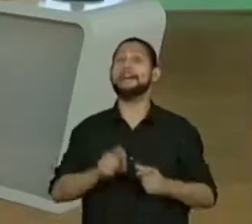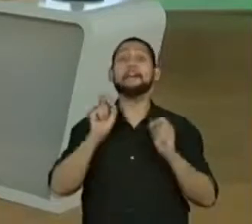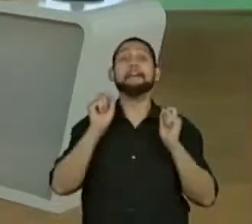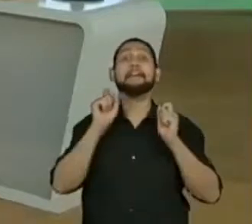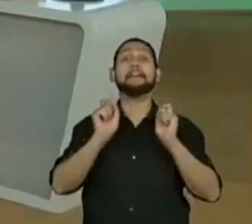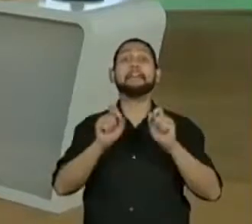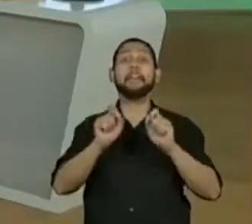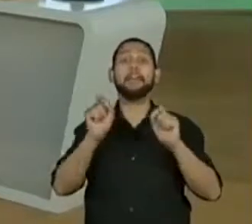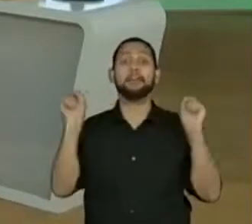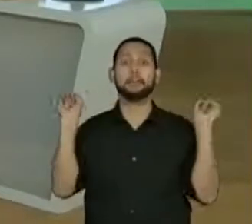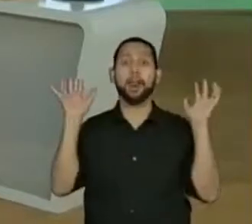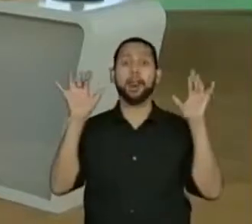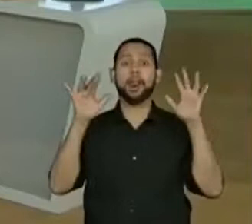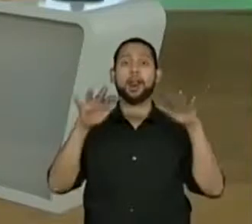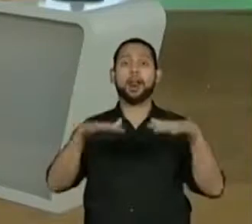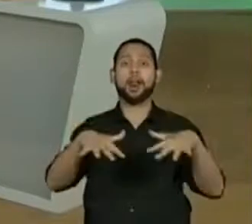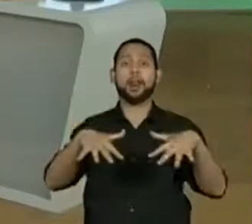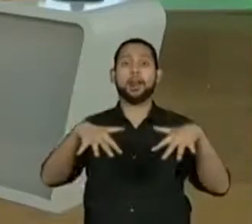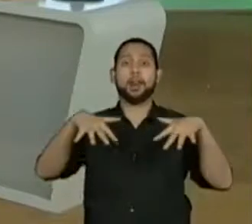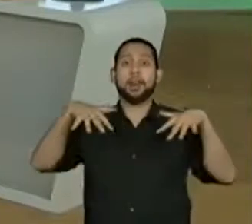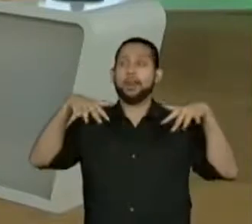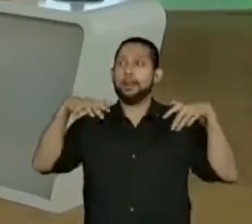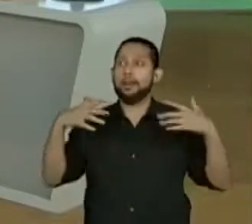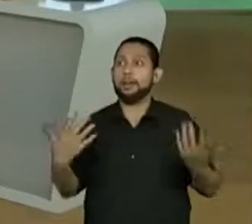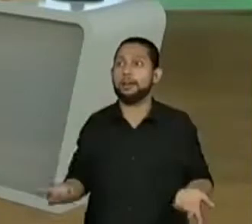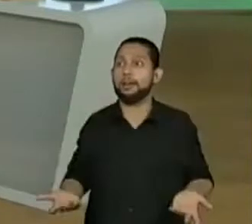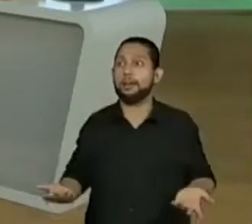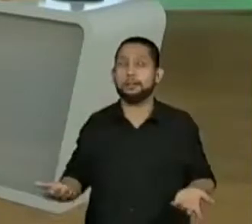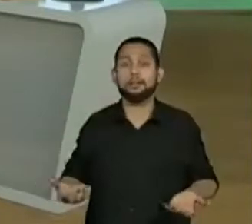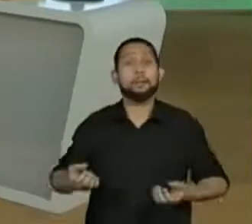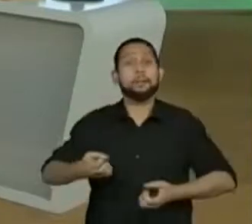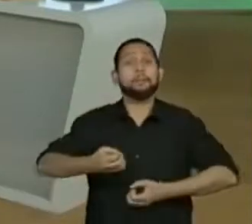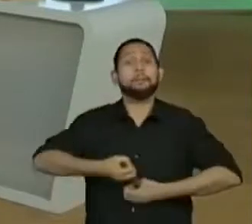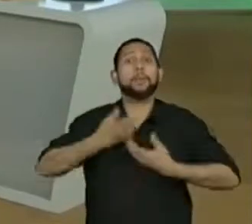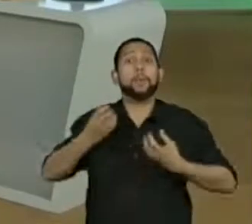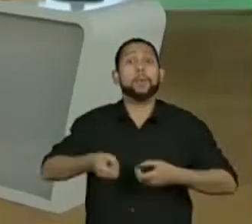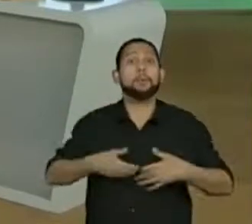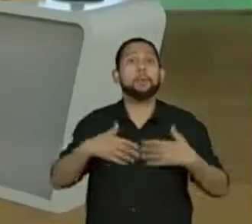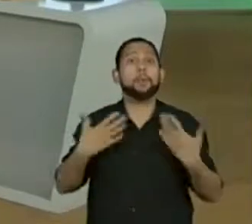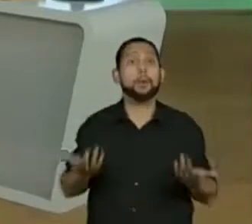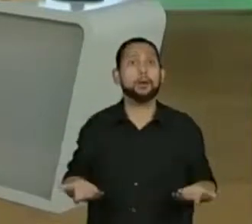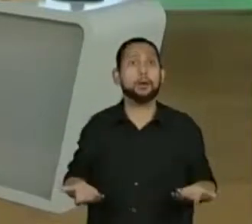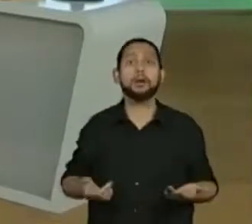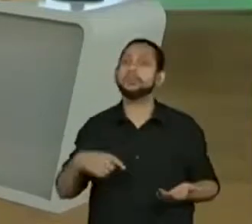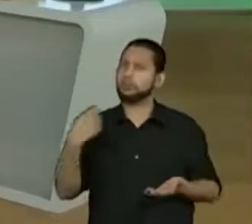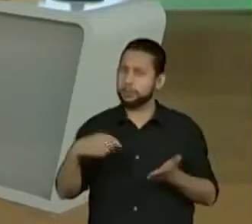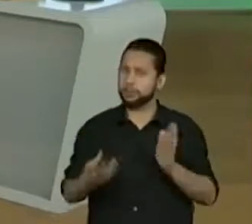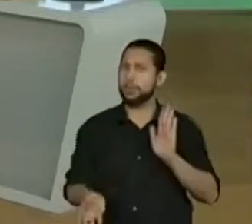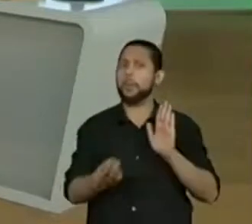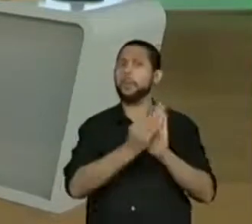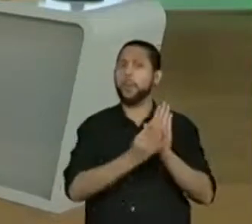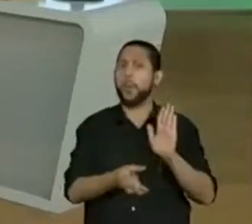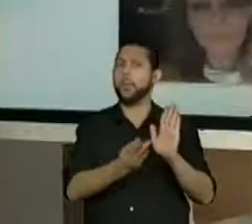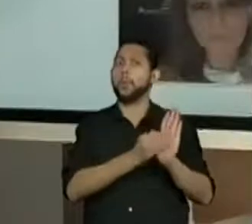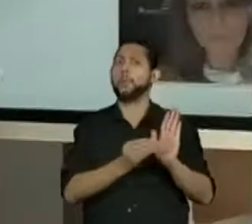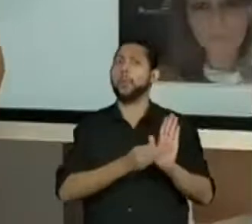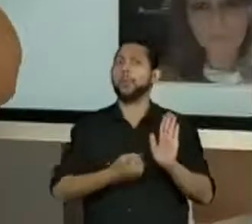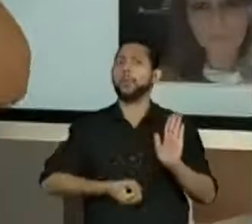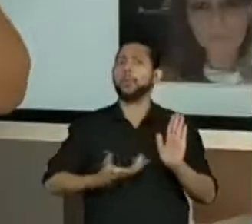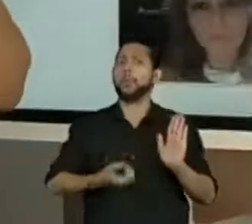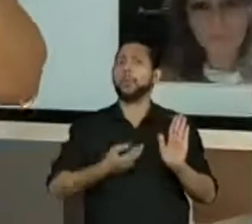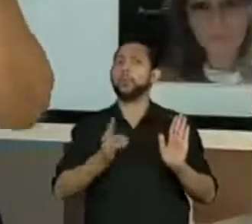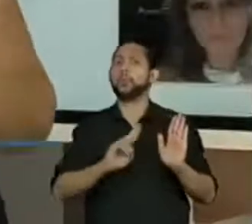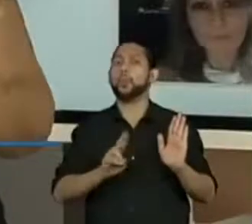a atração do público EA própria seleção dos poemas isso a gente também tem que colocar Então